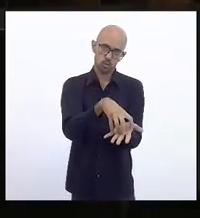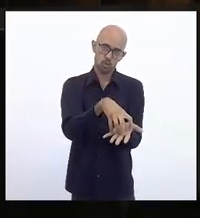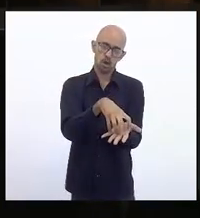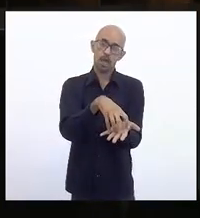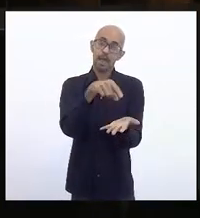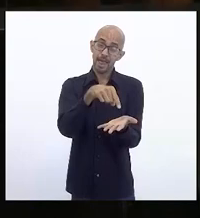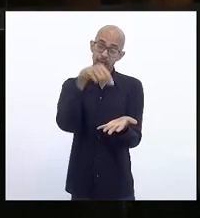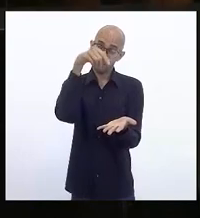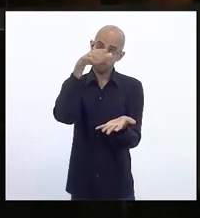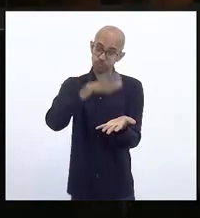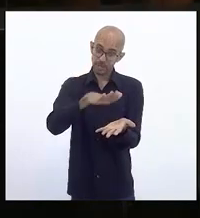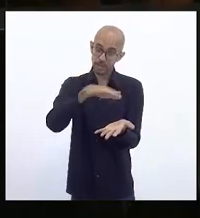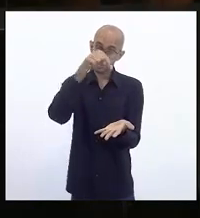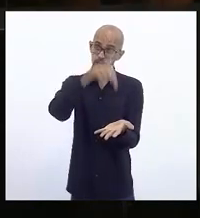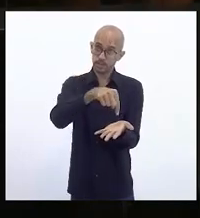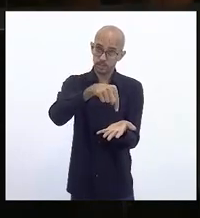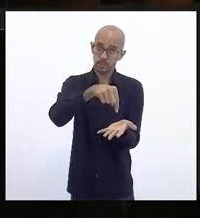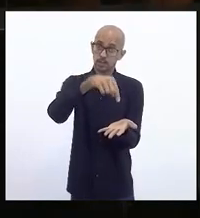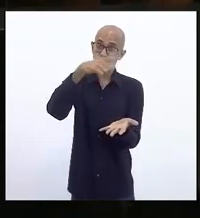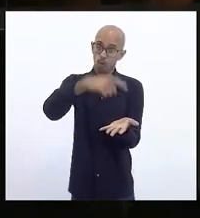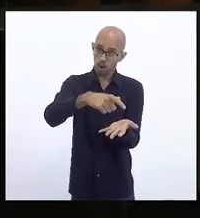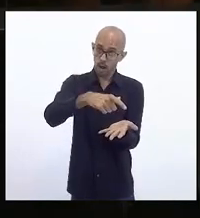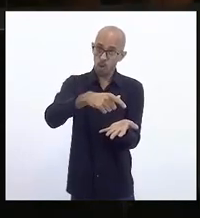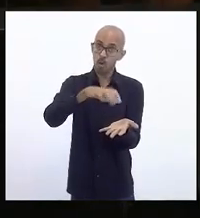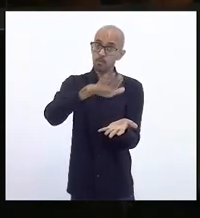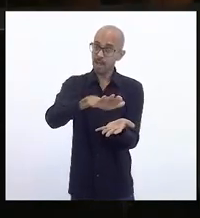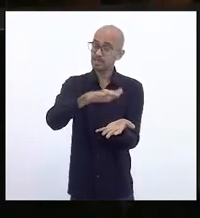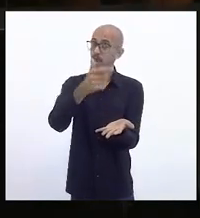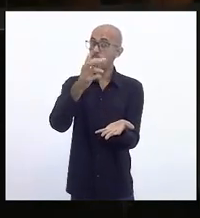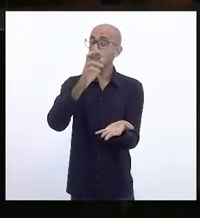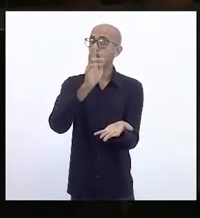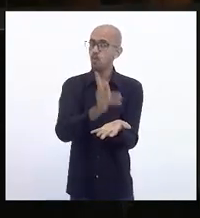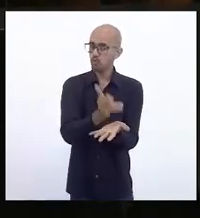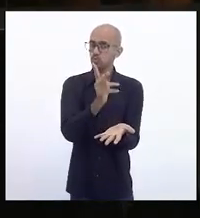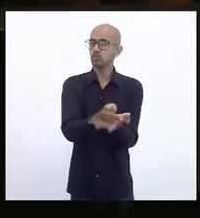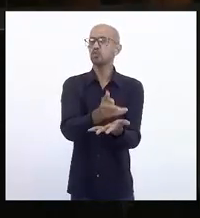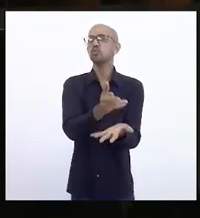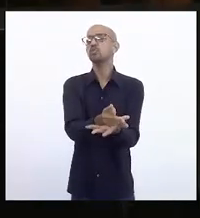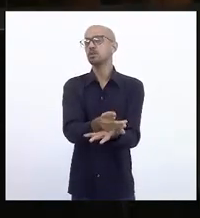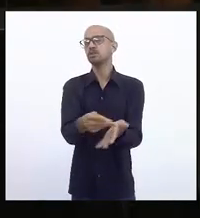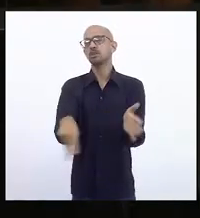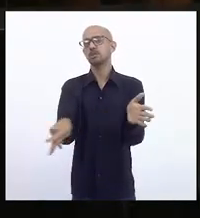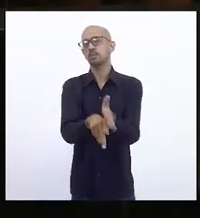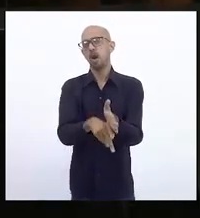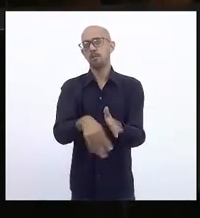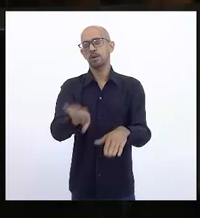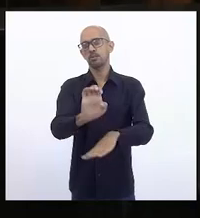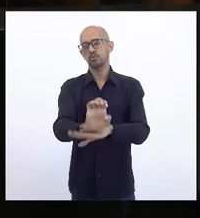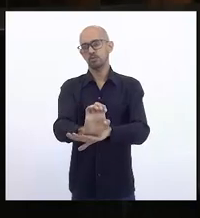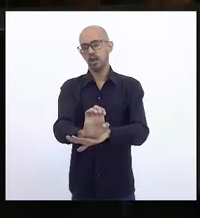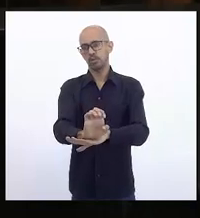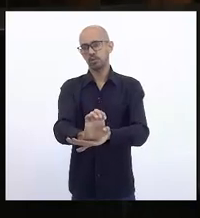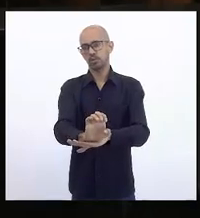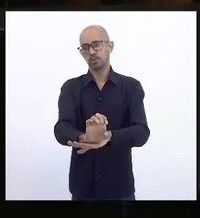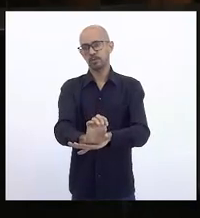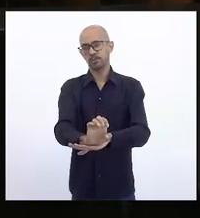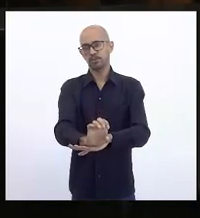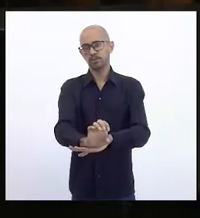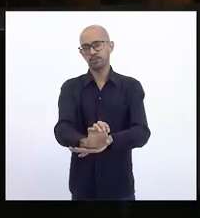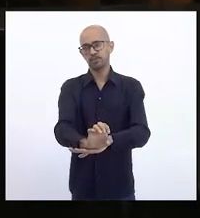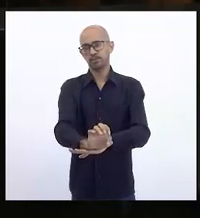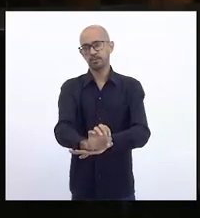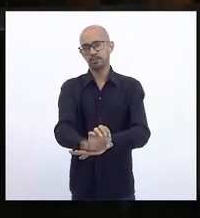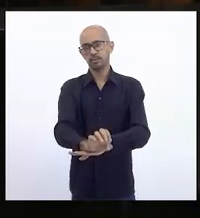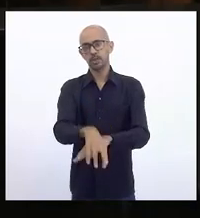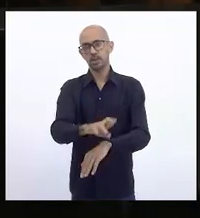no território, mas ela não deixa de ser a universidade do Estado. E não é estadual, gente, é do